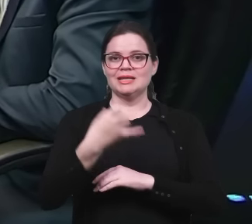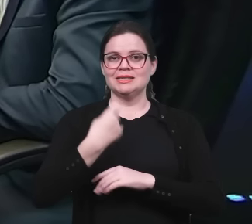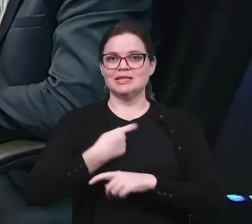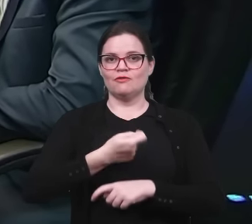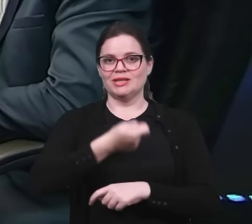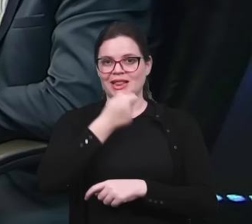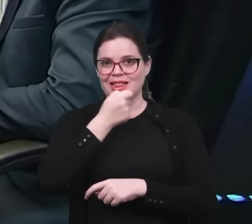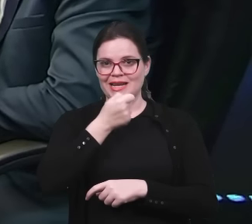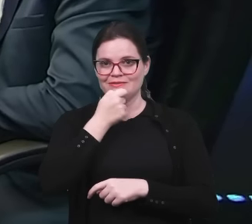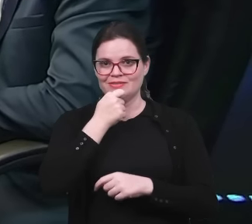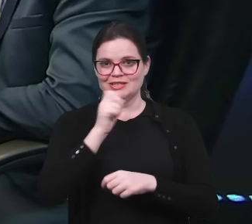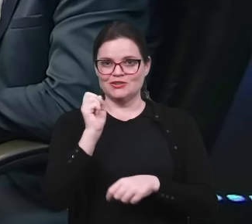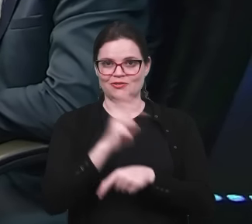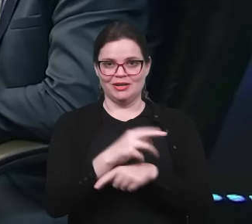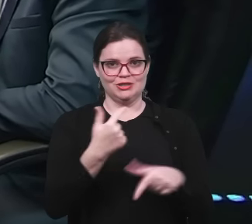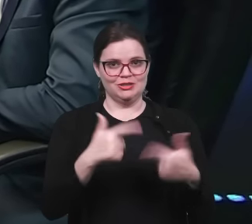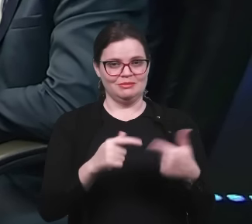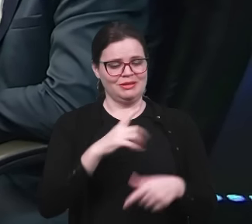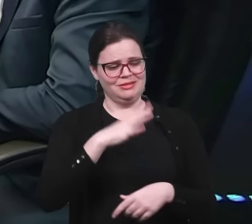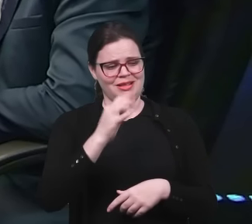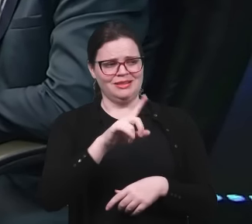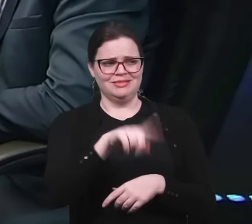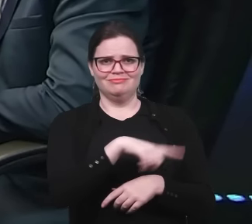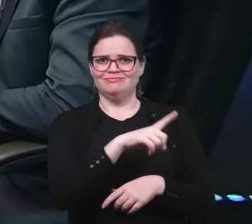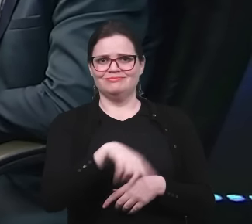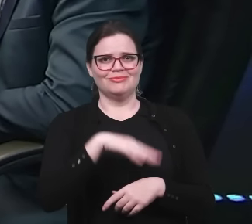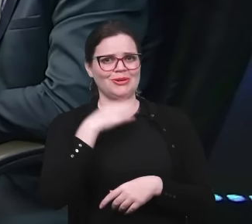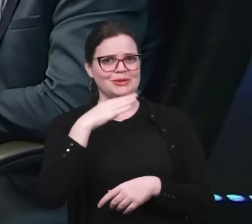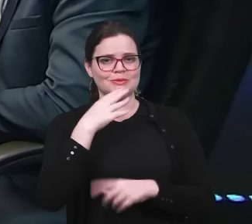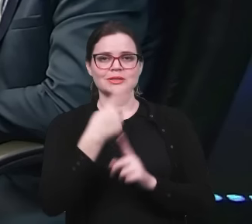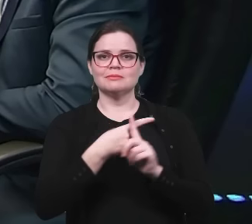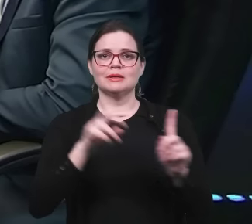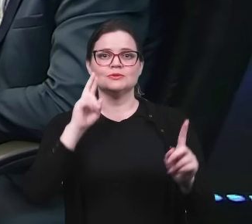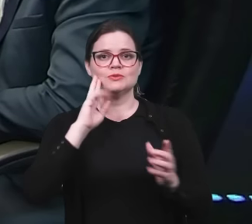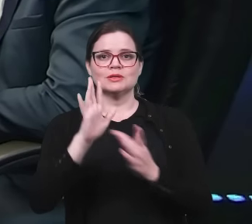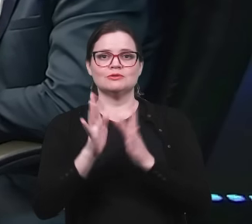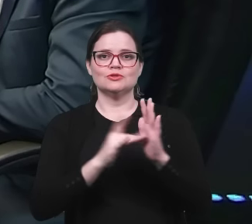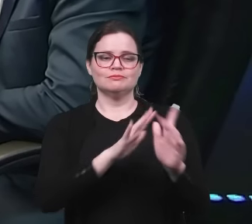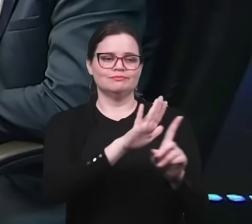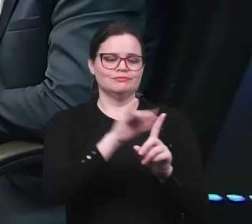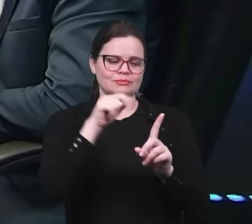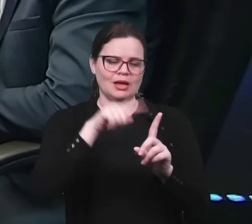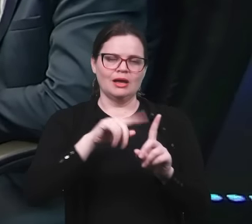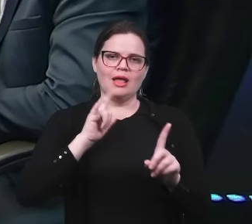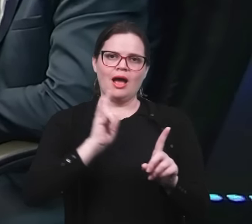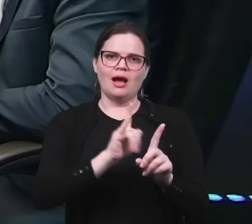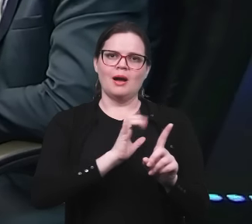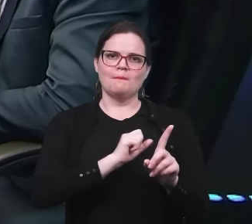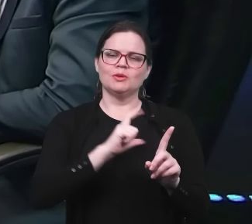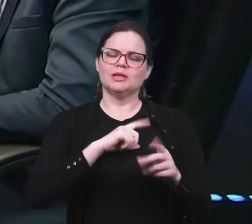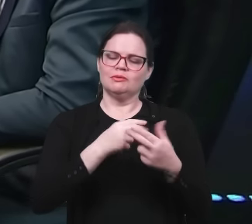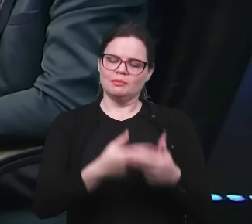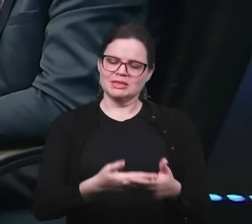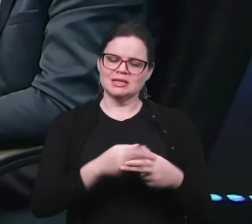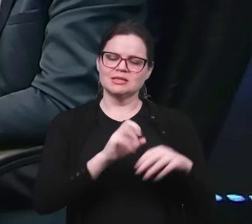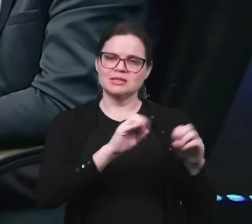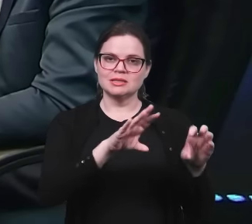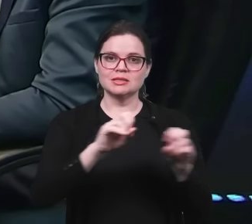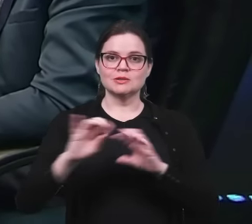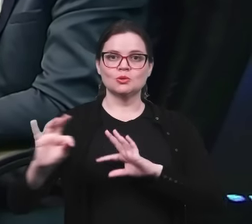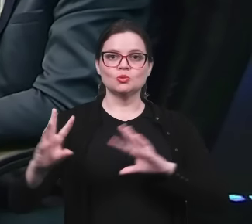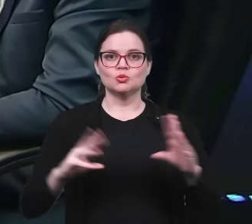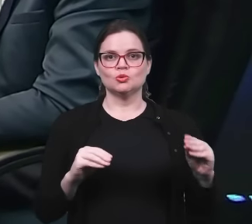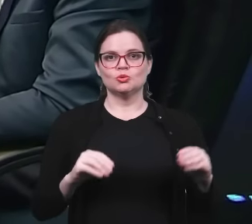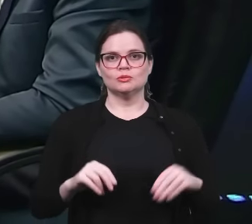gente ia reprová-lo, né? Mas o Senhor amou a Pedro, teve paciência com ele, e o chamado dele